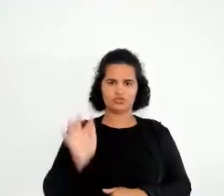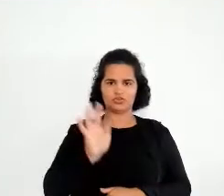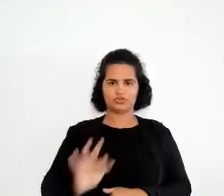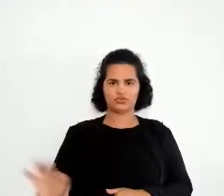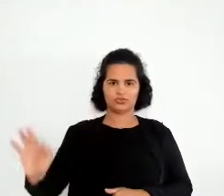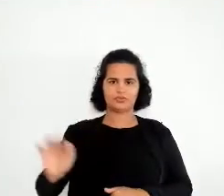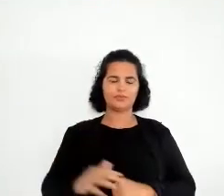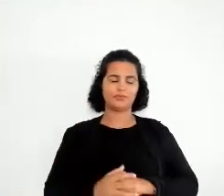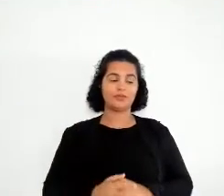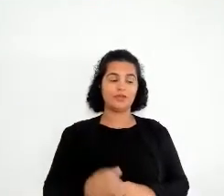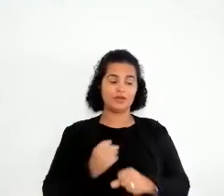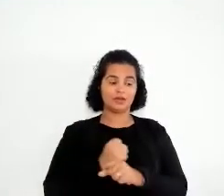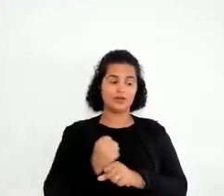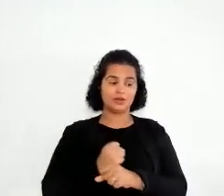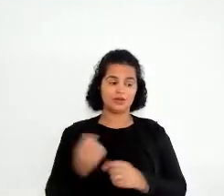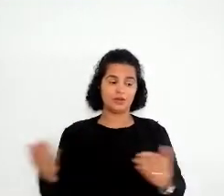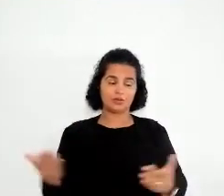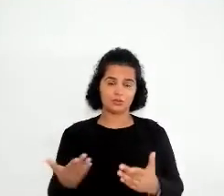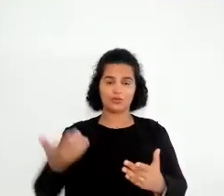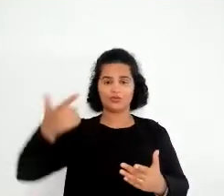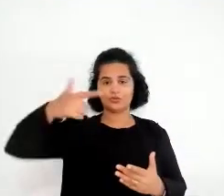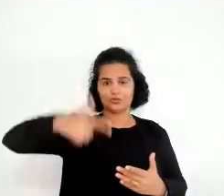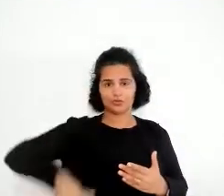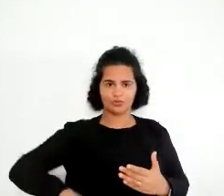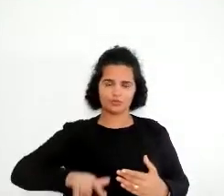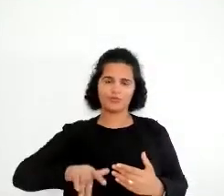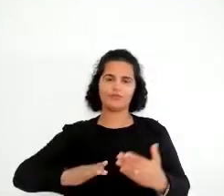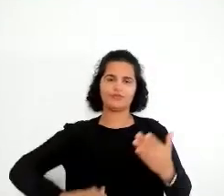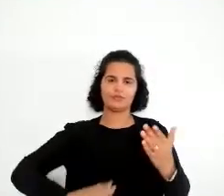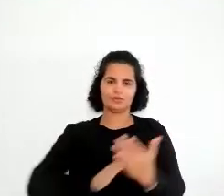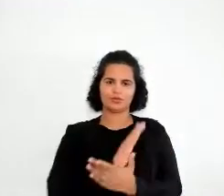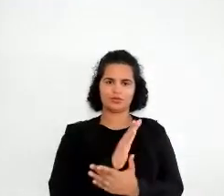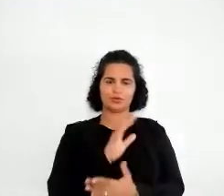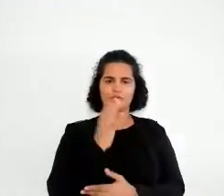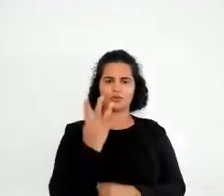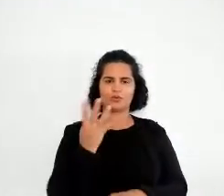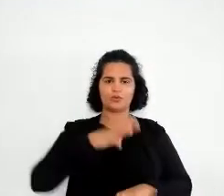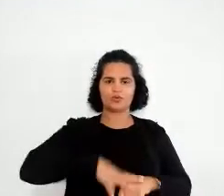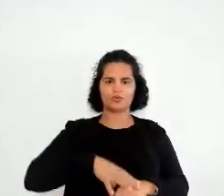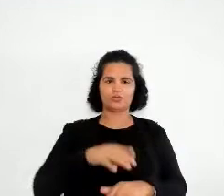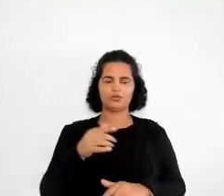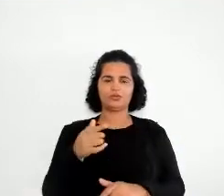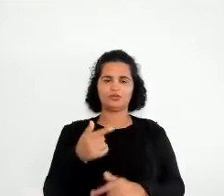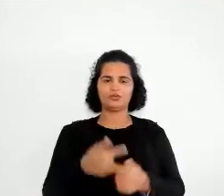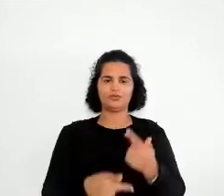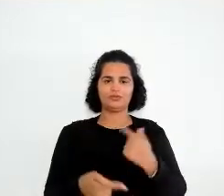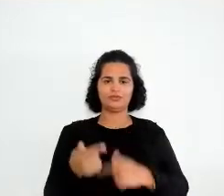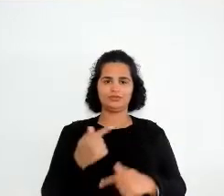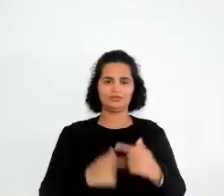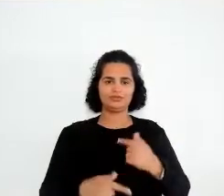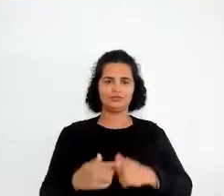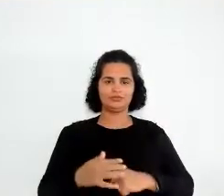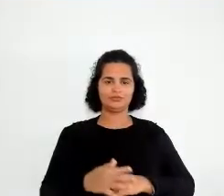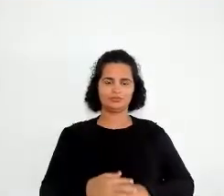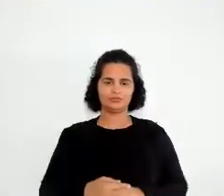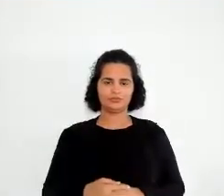Este ano, ela foi reeleita para mais 4 anos de gestão à frente do estado.